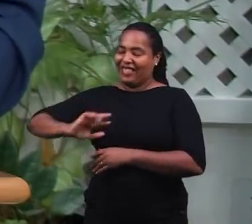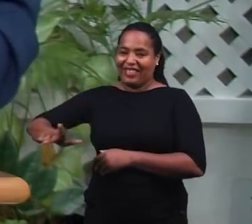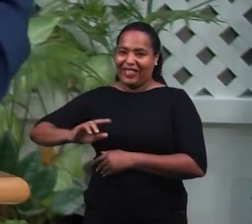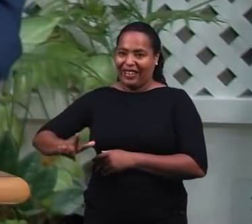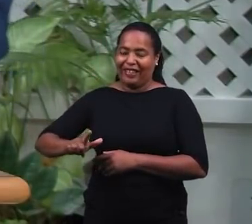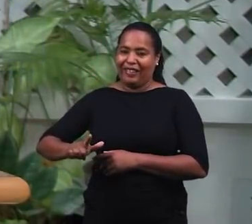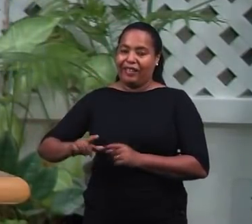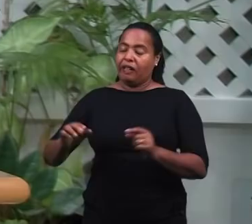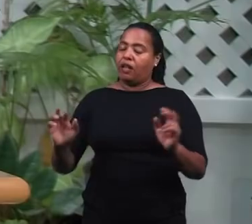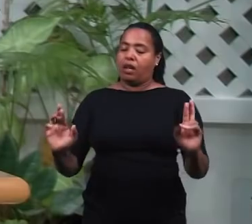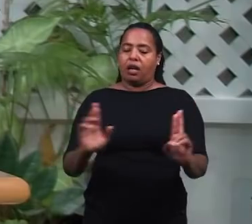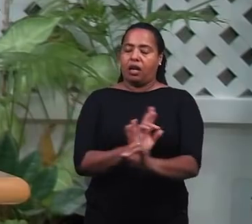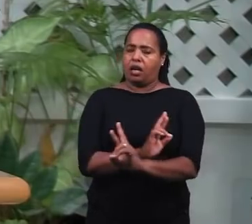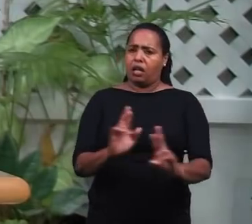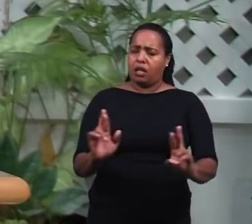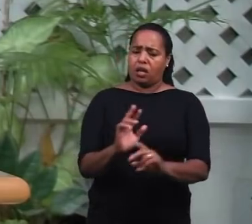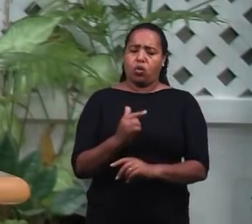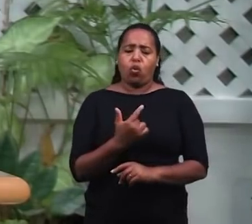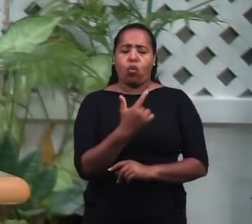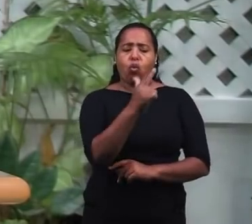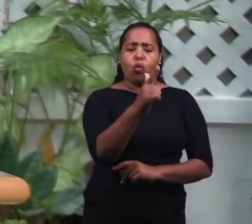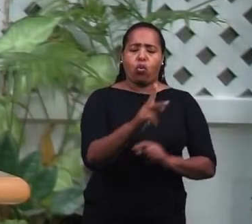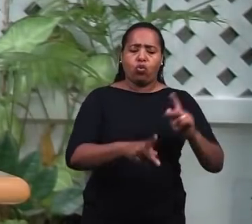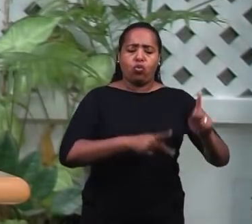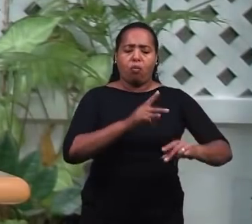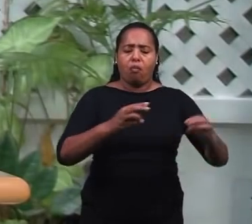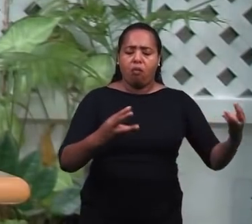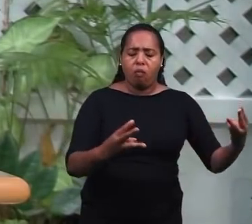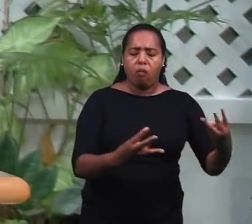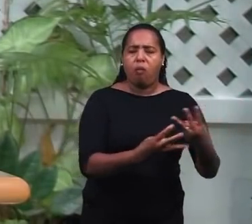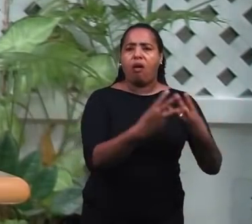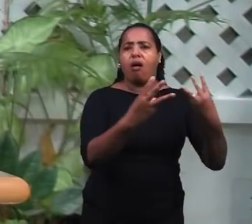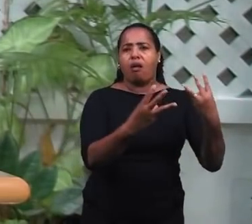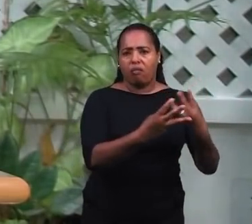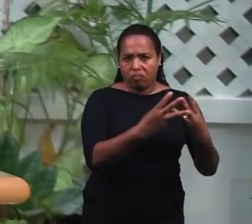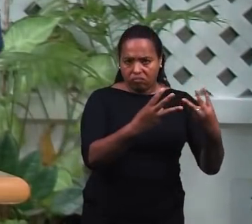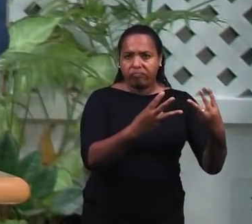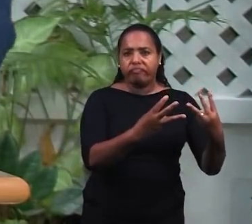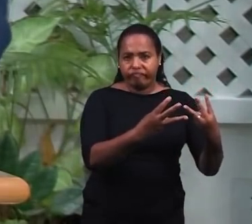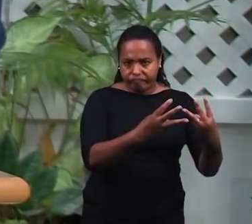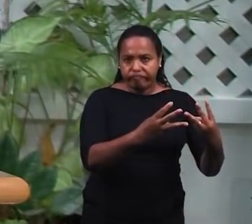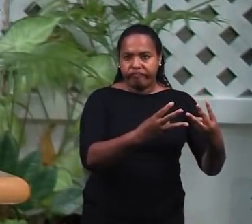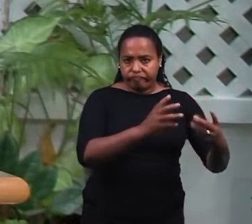gentios, mas está relacionada a um outro povo, que é o povo de Israel,